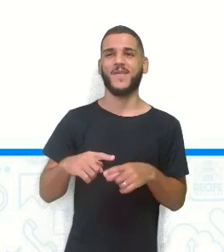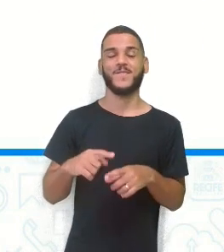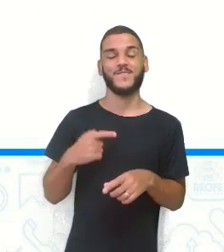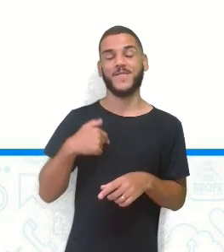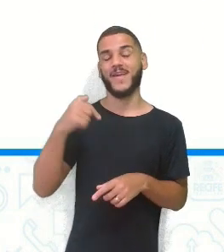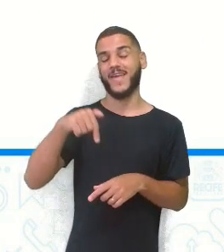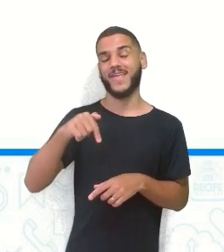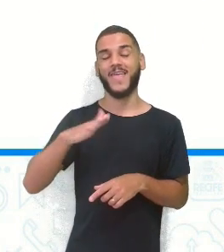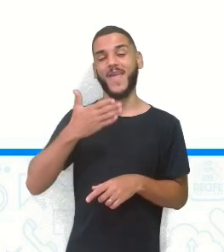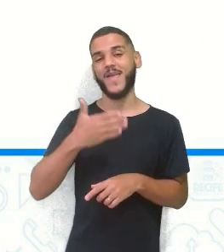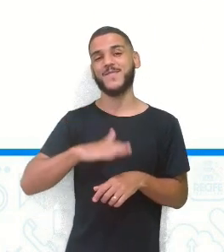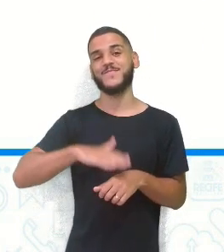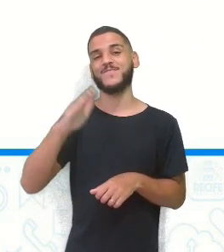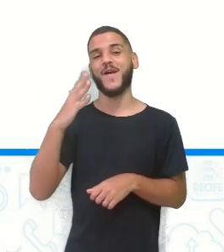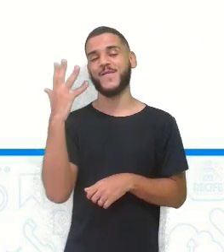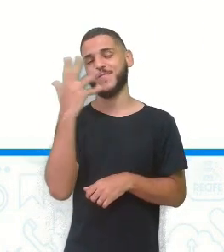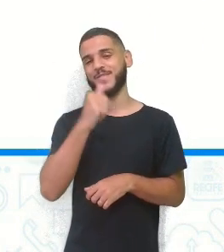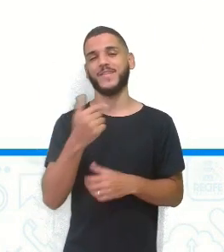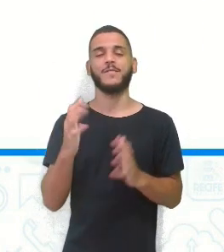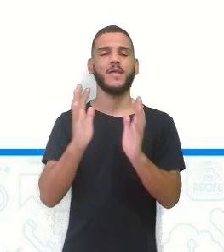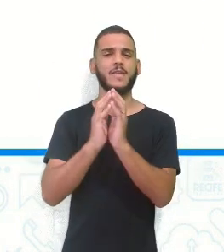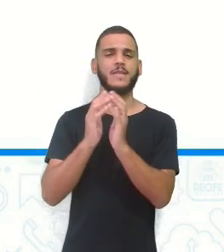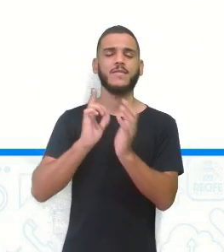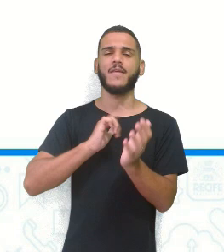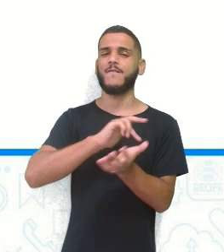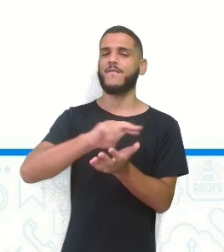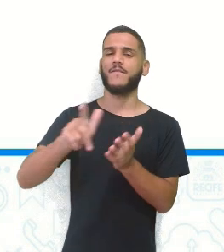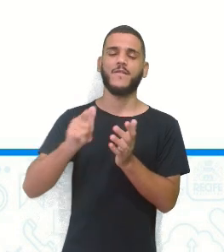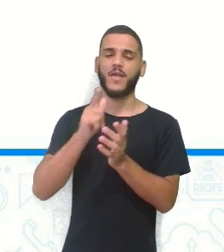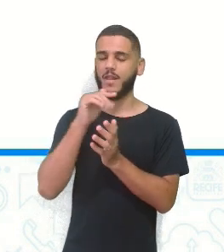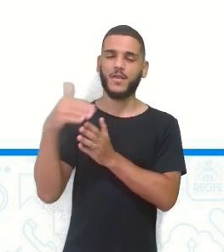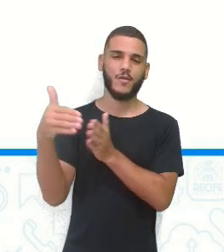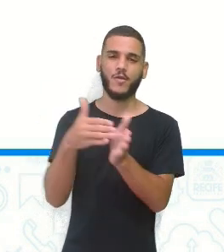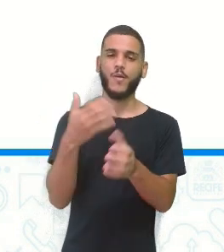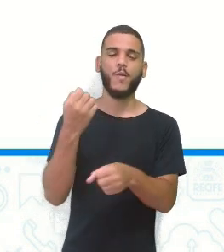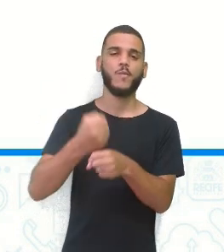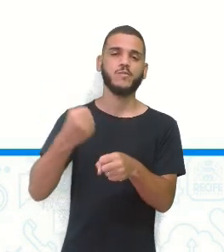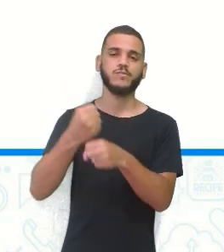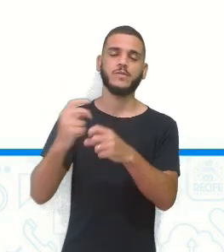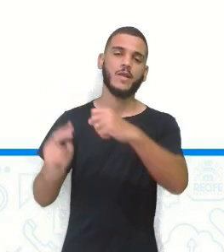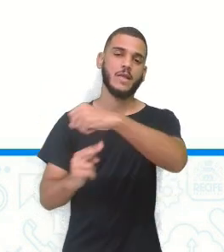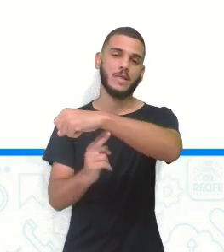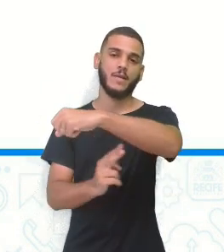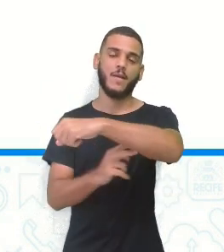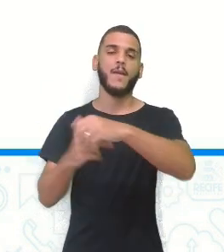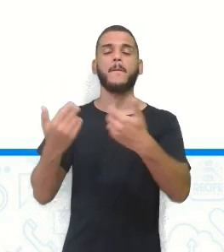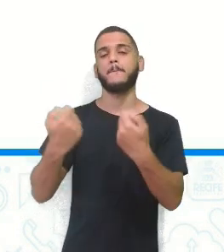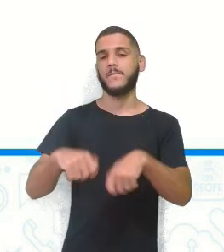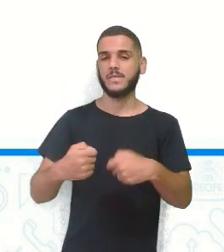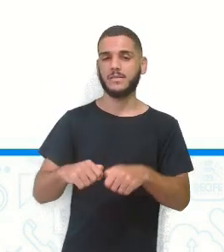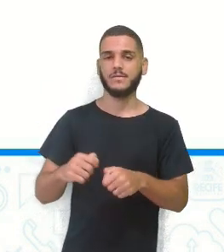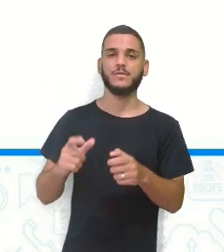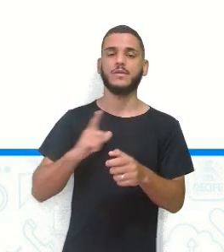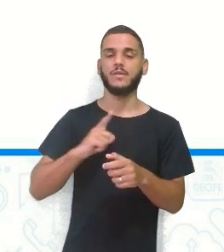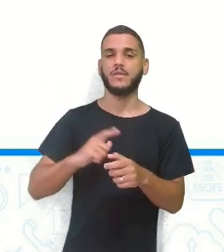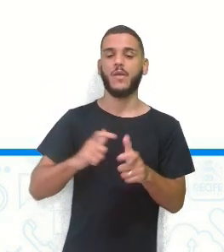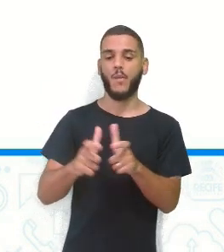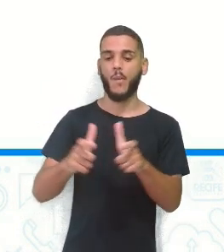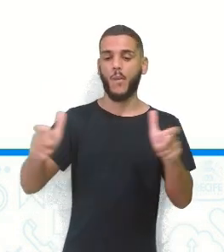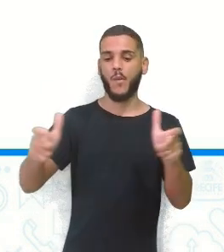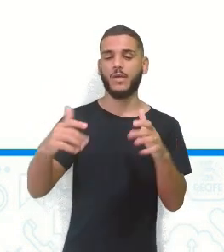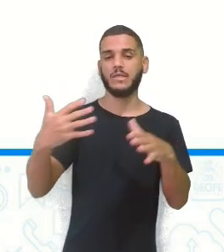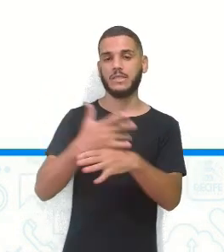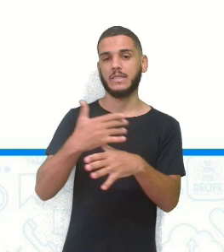gente, né? Ó, Recife é cortada por vários rios. A construção de pontes foi essencial para expandir a cidade,